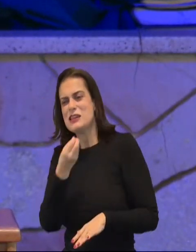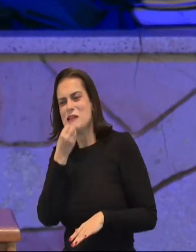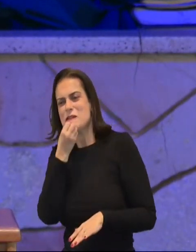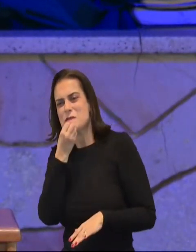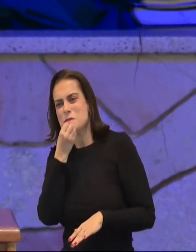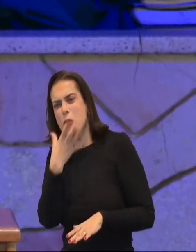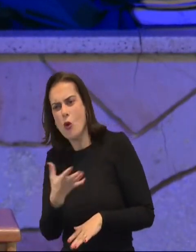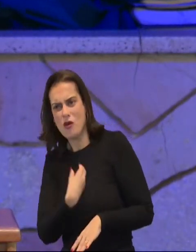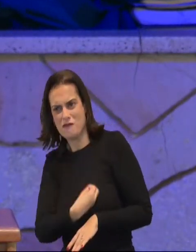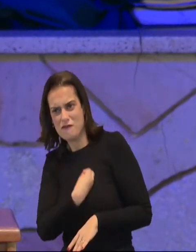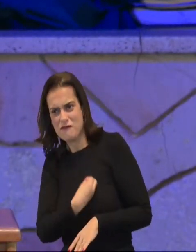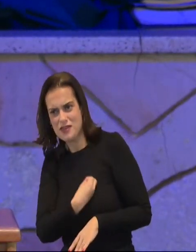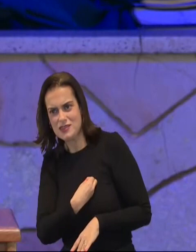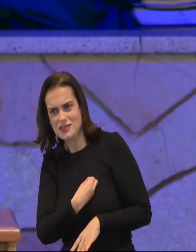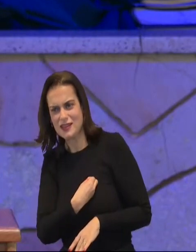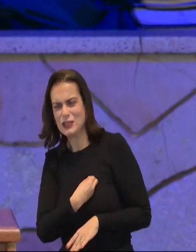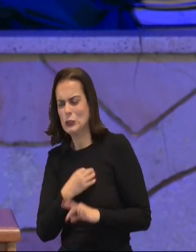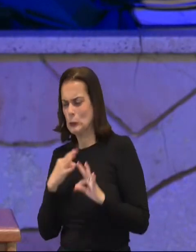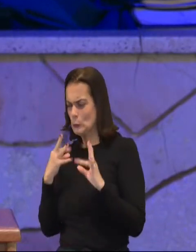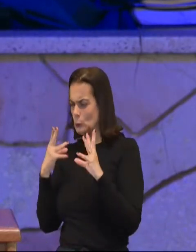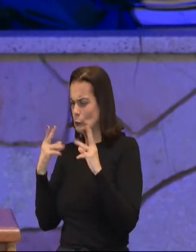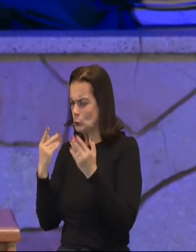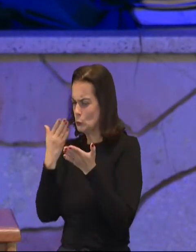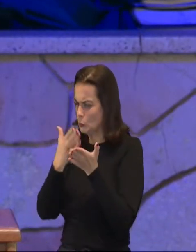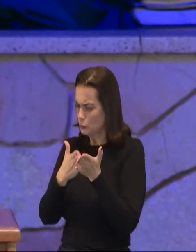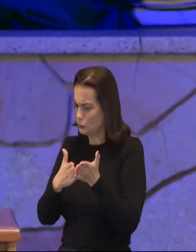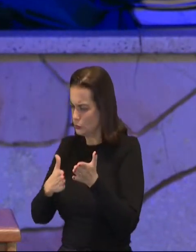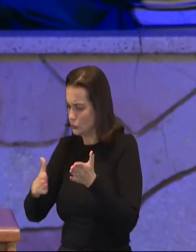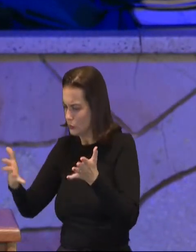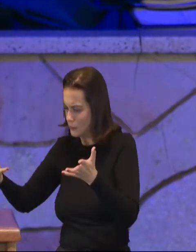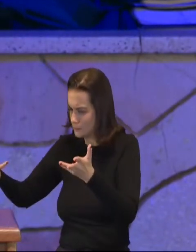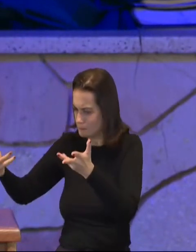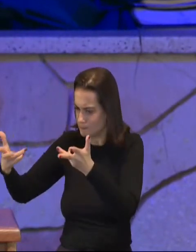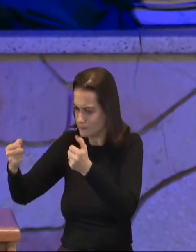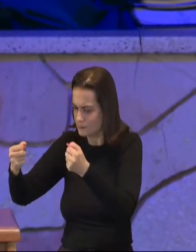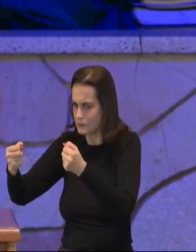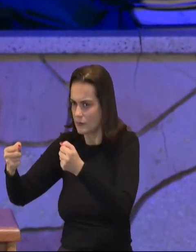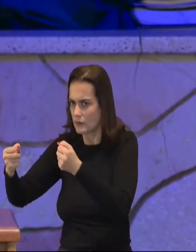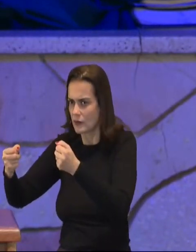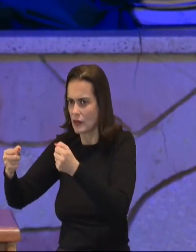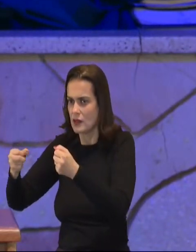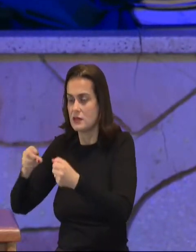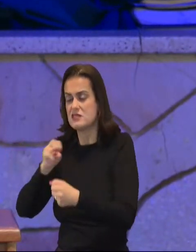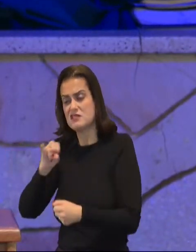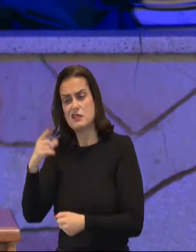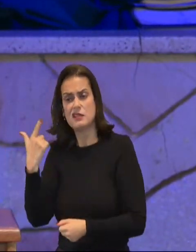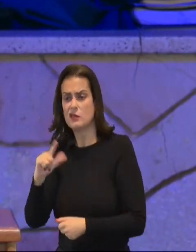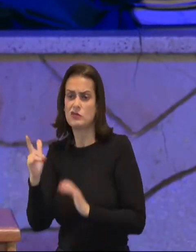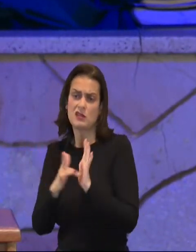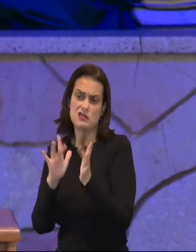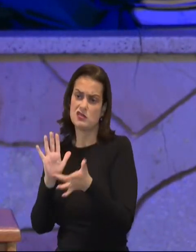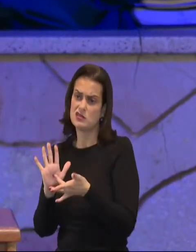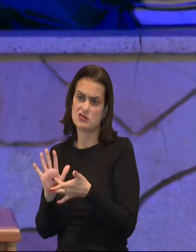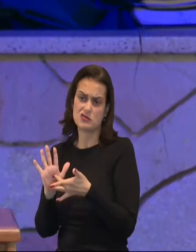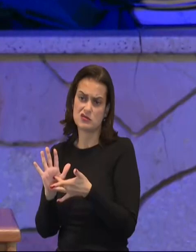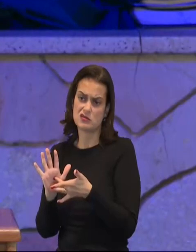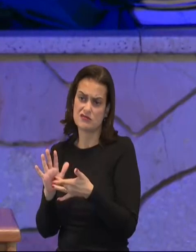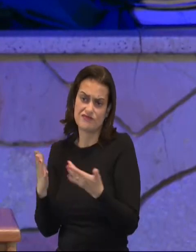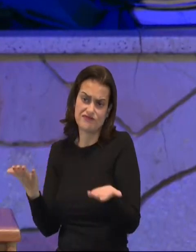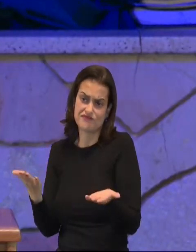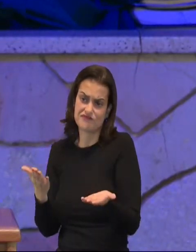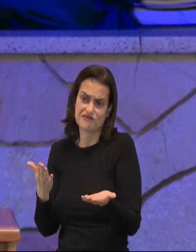alguns, se tudo está sendo realizado do jeito que as pessoas querem, se elas não têm Jesus, elas precisam